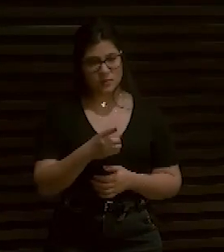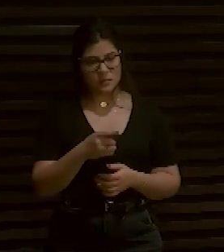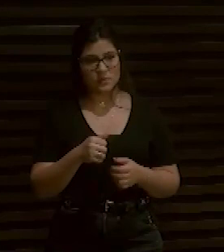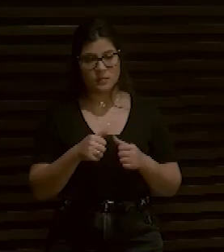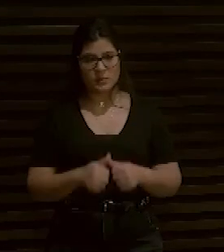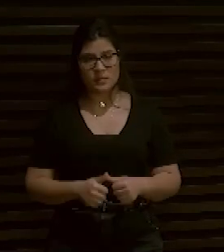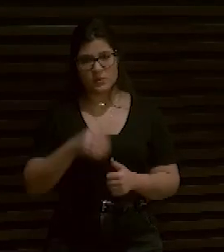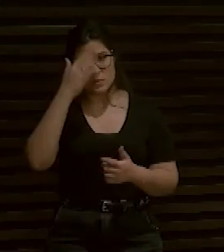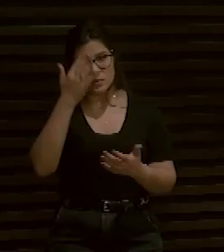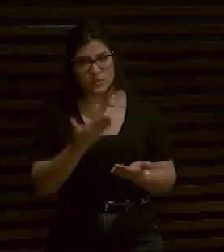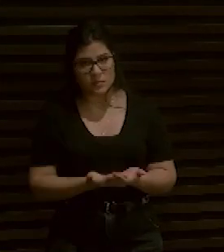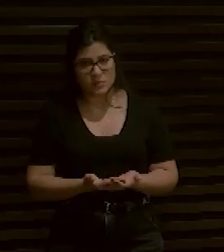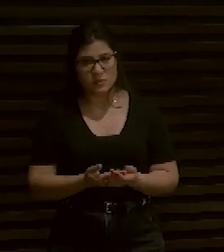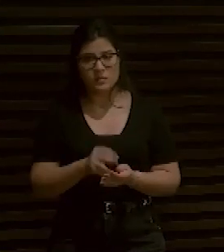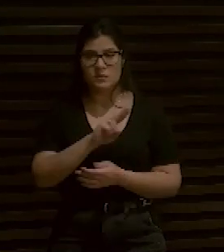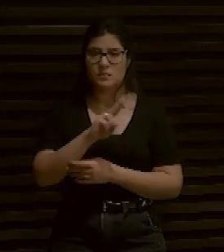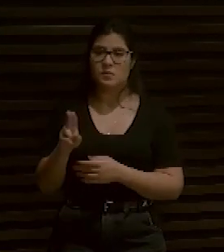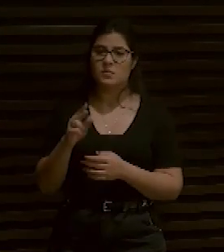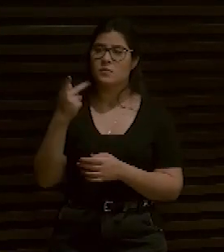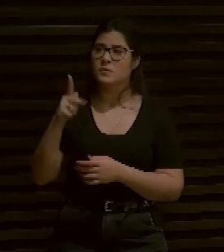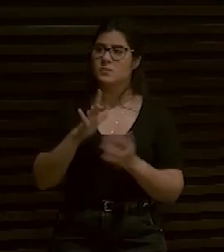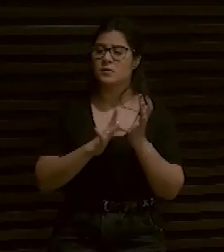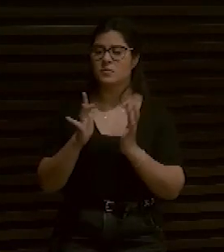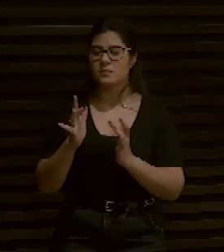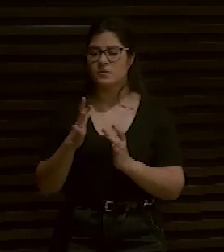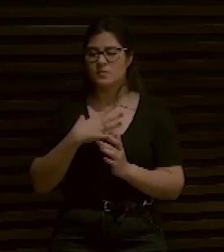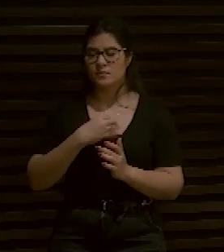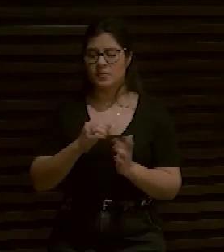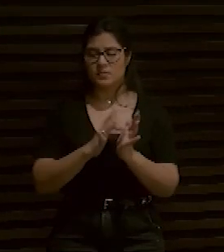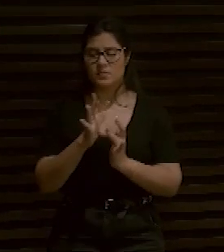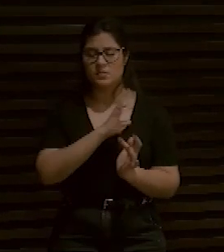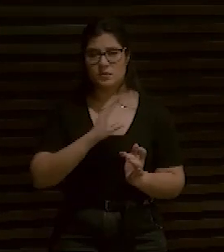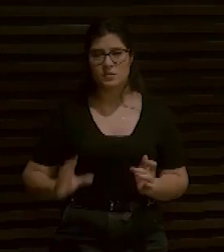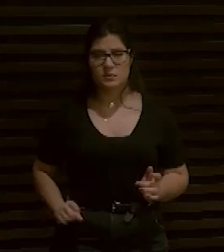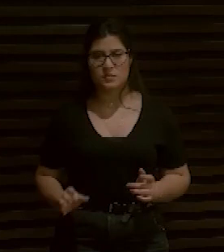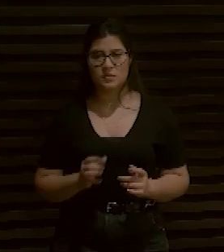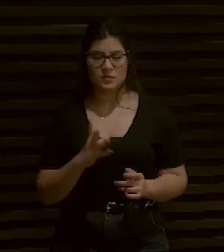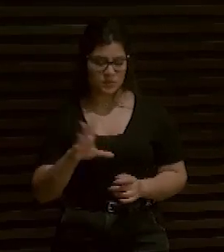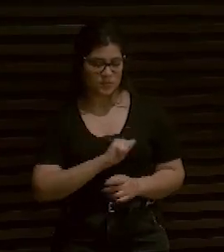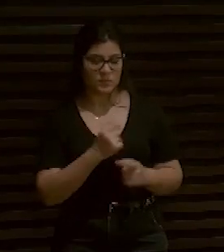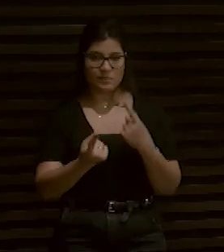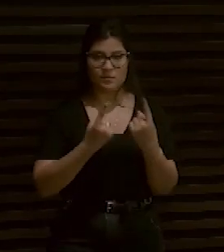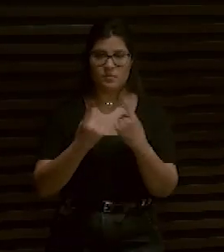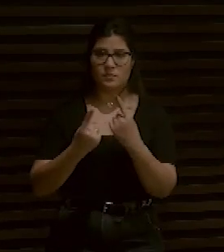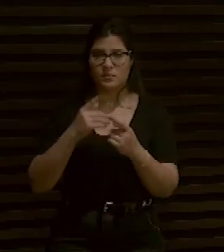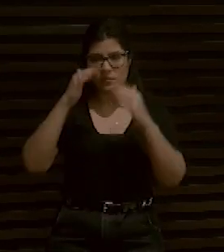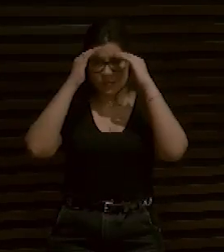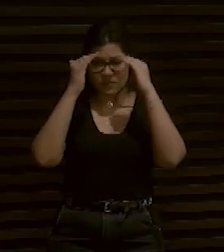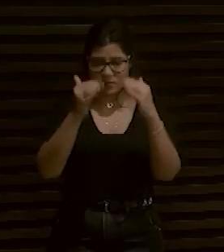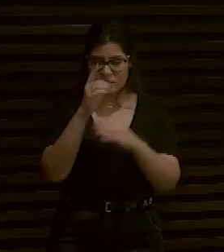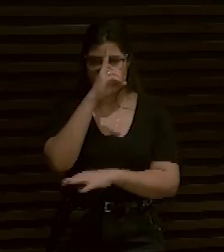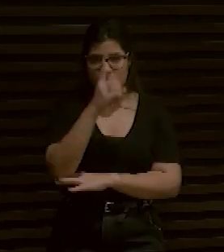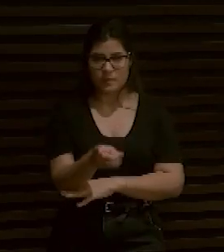que creiamos em o nome do seu Filho, Jesus Cristo, e nos amemos uns aos outros, segundo o mandamento que nos ordenou. E aquele